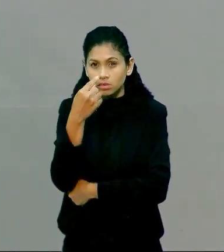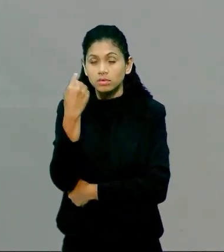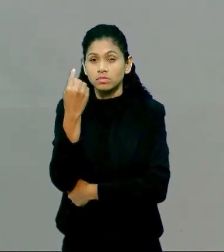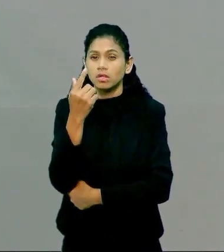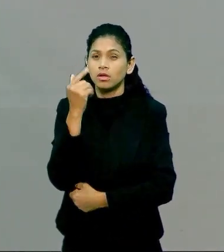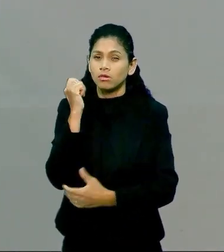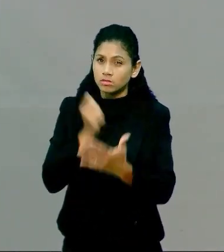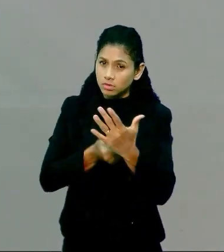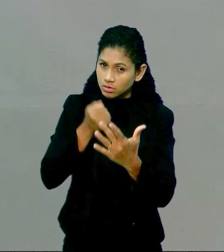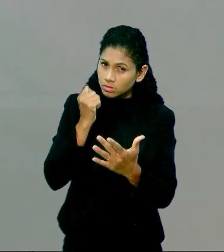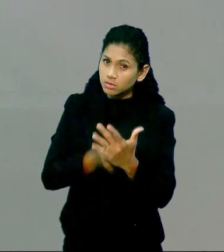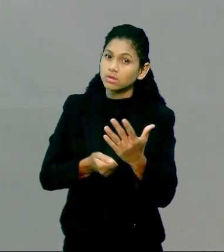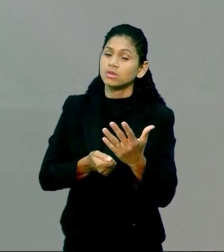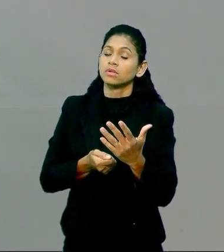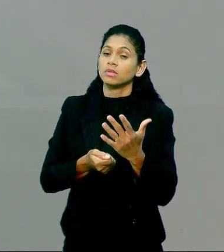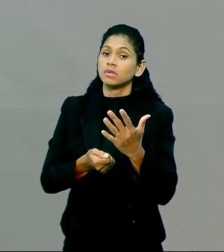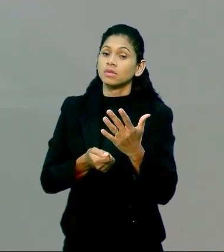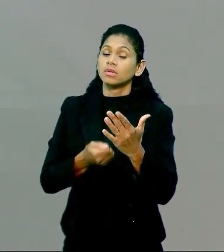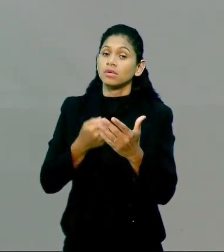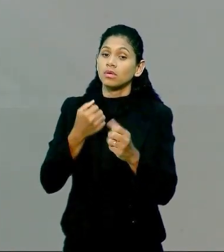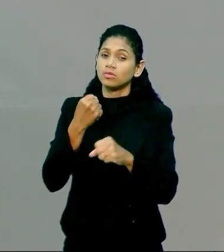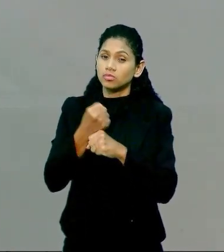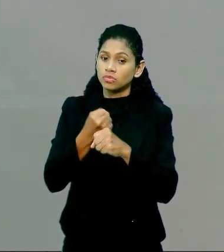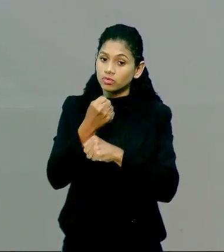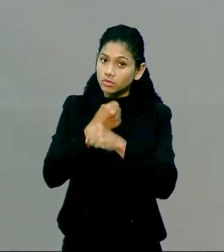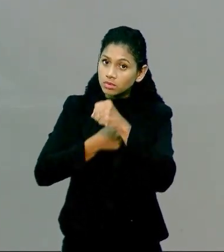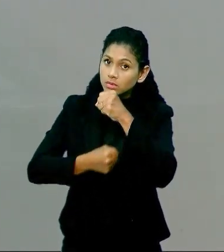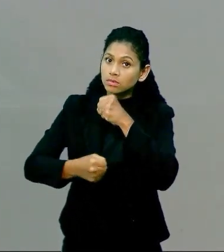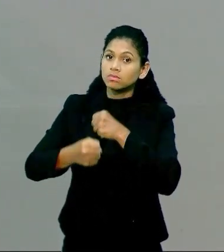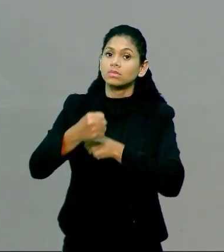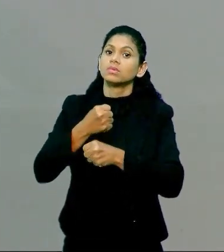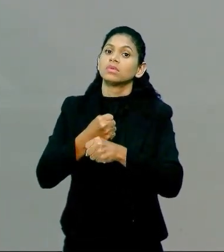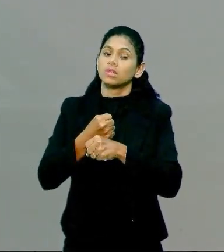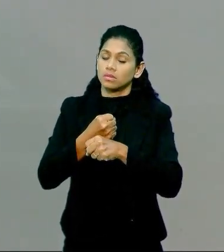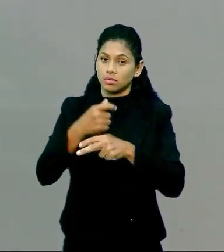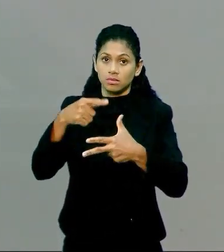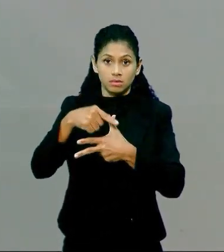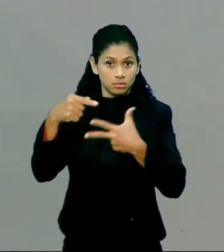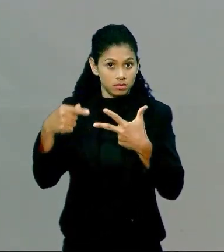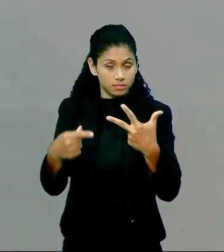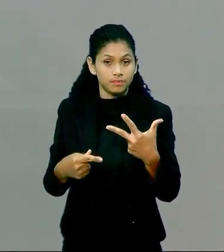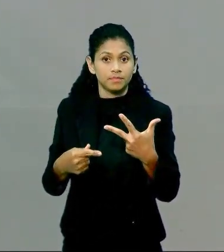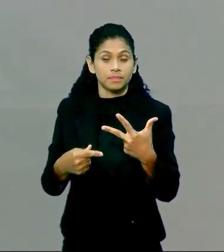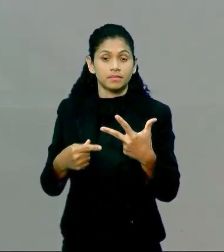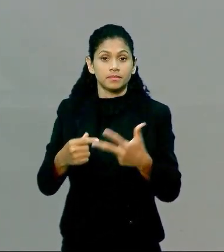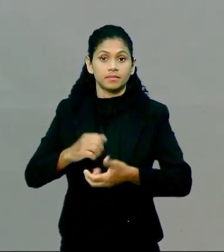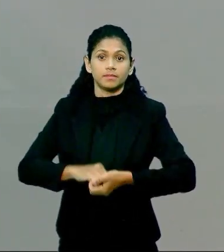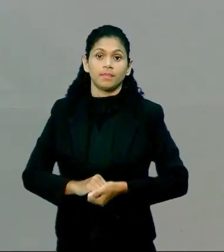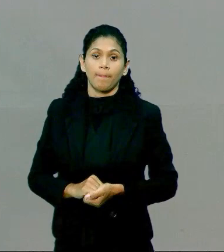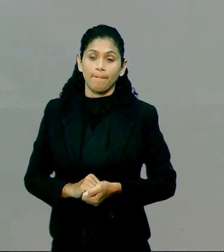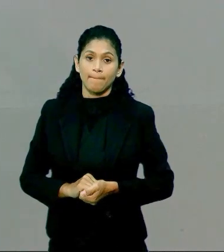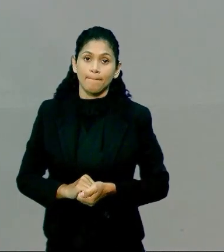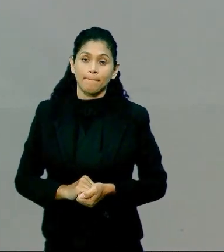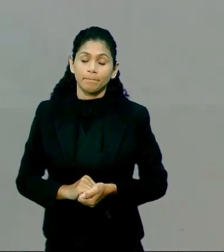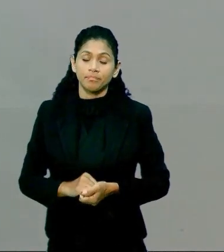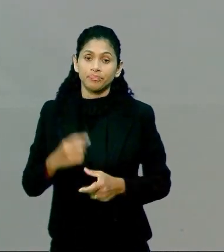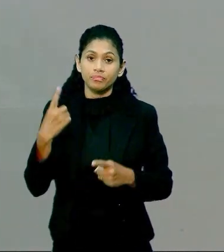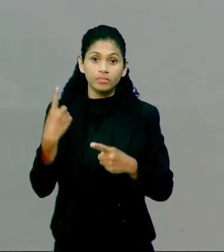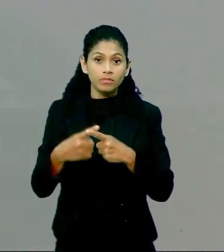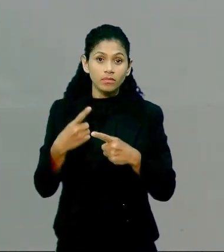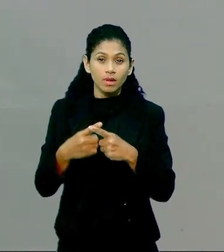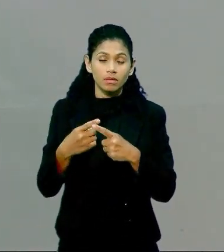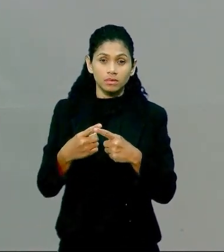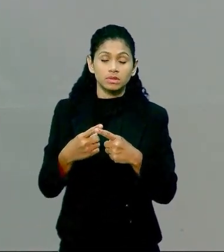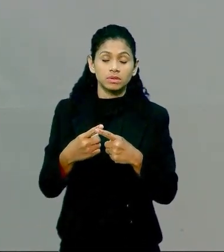recorrente aí nos anos anteriores, né, do Enem. Então, por que eu digo isso, galera? Porque